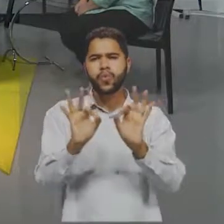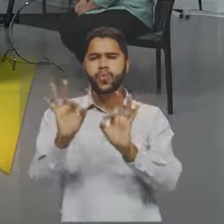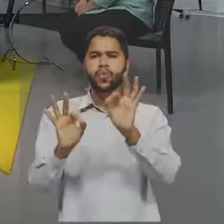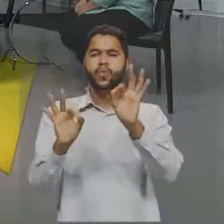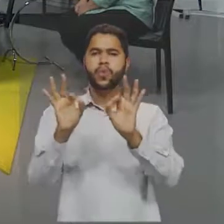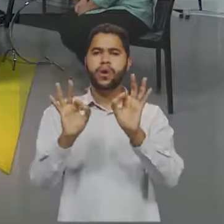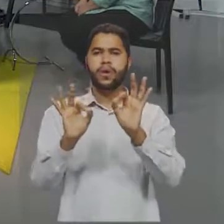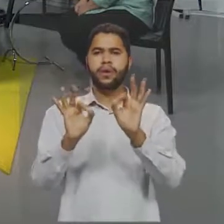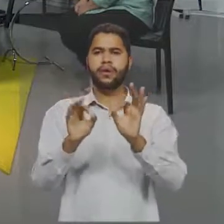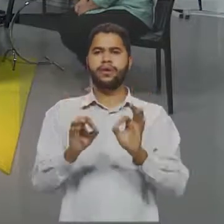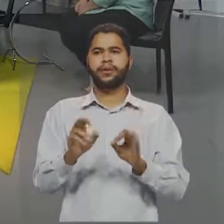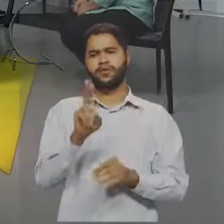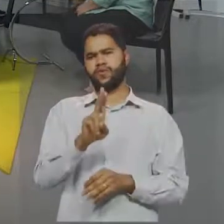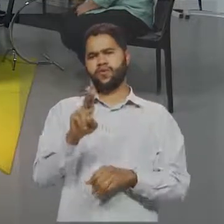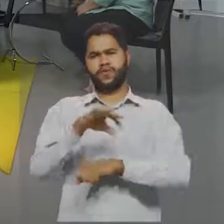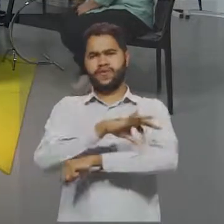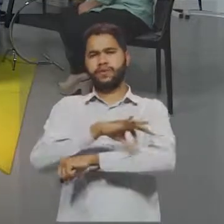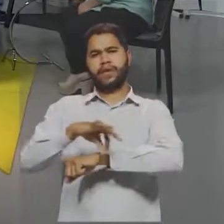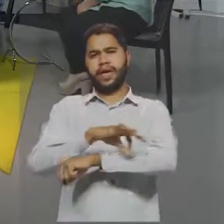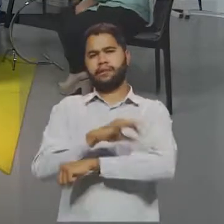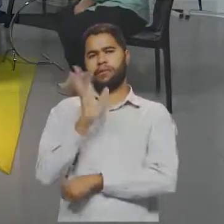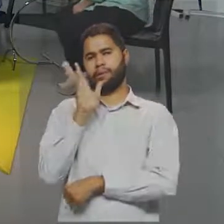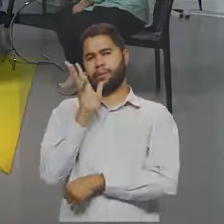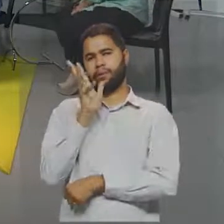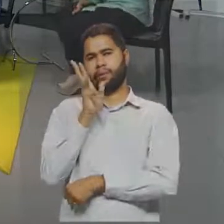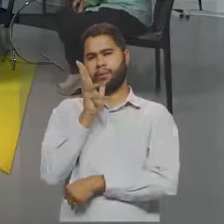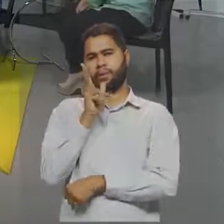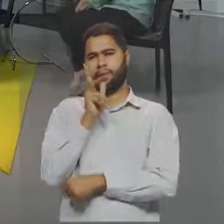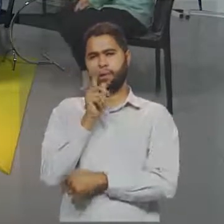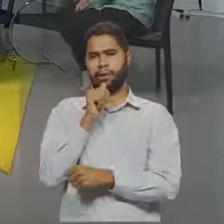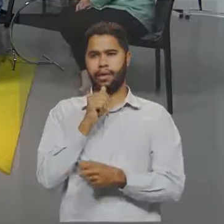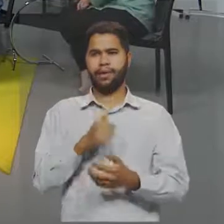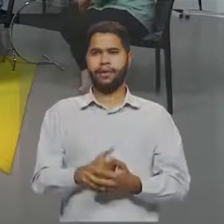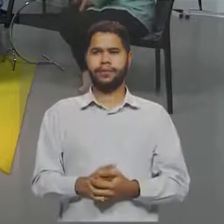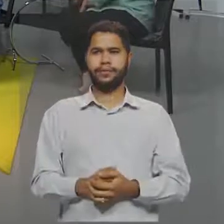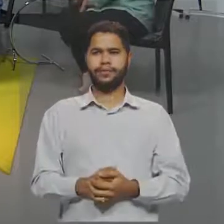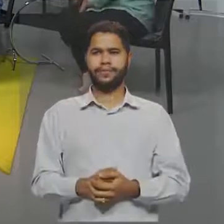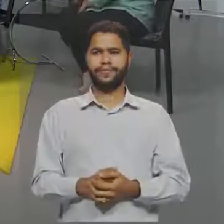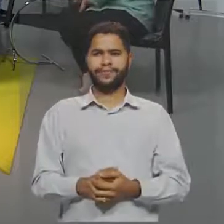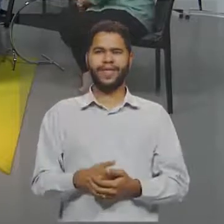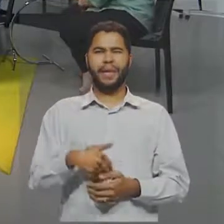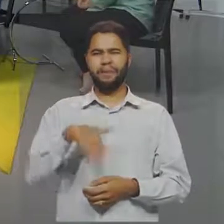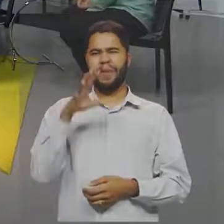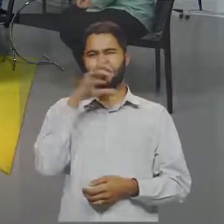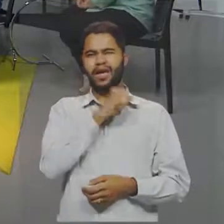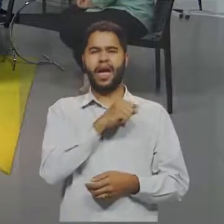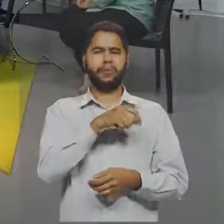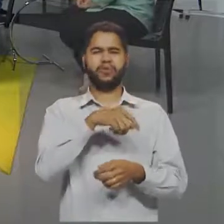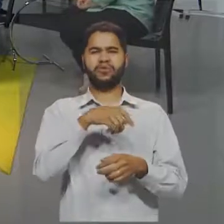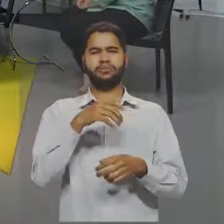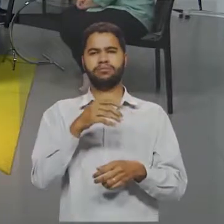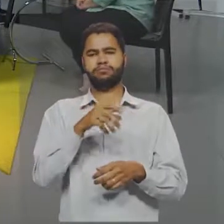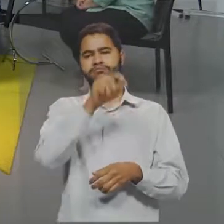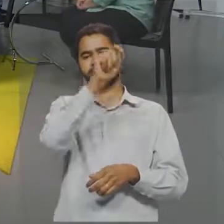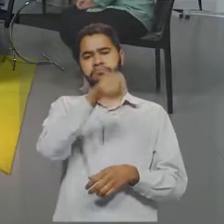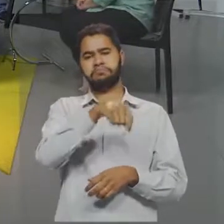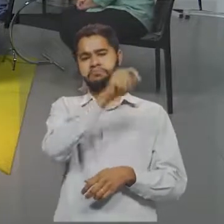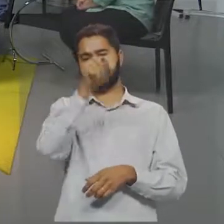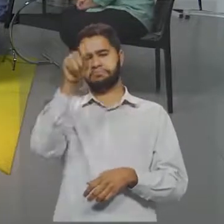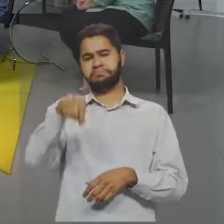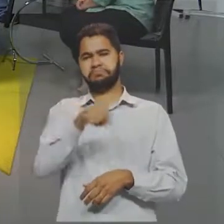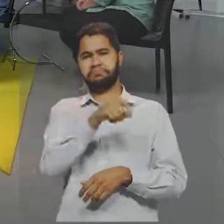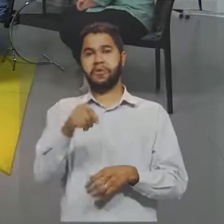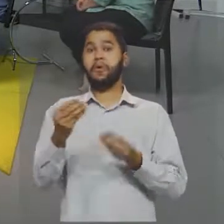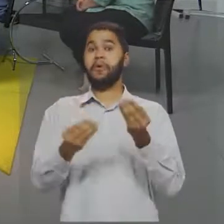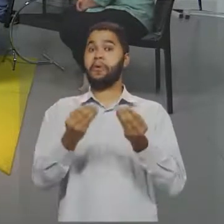Vou usar a regra, a gente vai acabar demorando, vai ficar meio, às vezes fica um pouquinho tortinho. Não, vou fazer uma tabela, né, para não ficar. Vou fazer aqui à mão mesmo, vamos ver o que